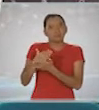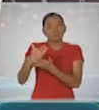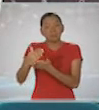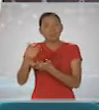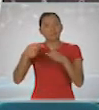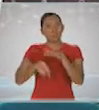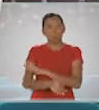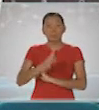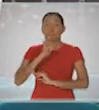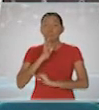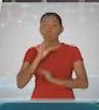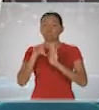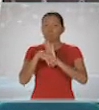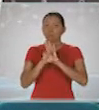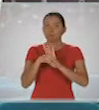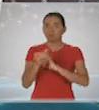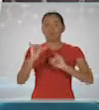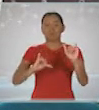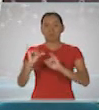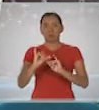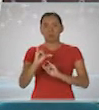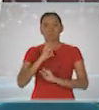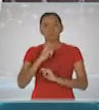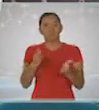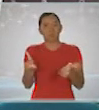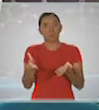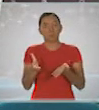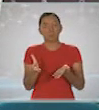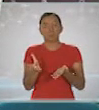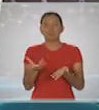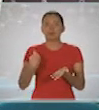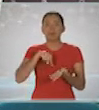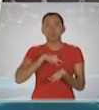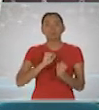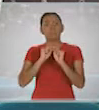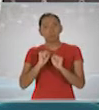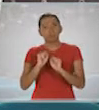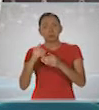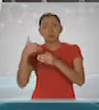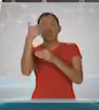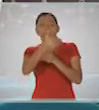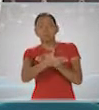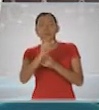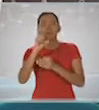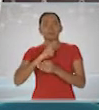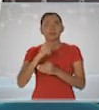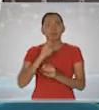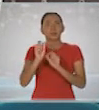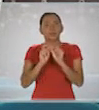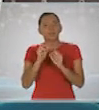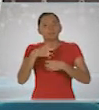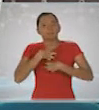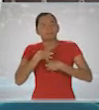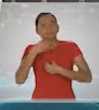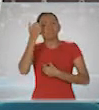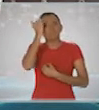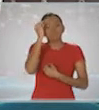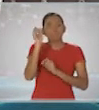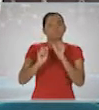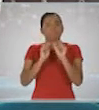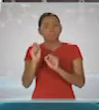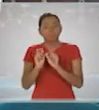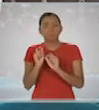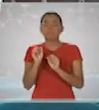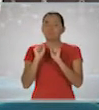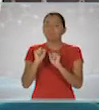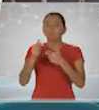passo inicial para se aprofundarem nos conceitos químicos que nós temos hoje, para que eles possam lá fora se situar,